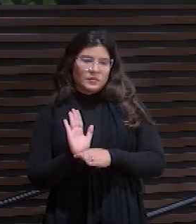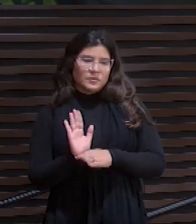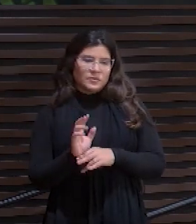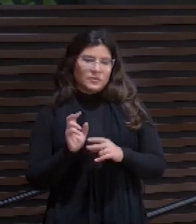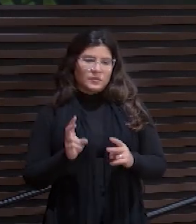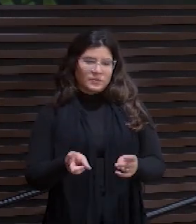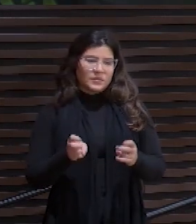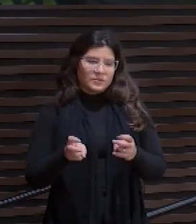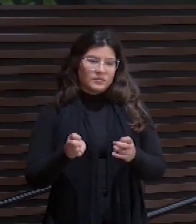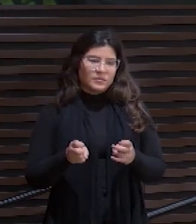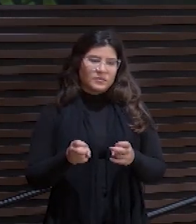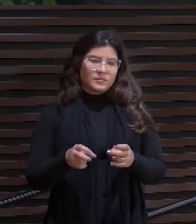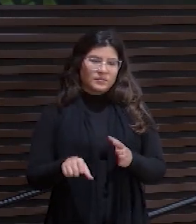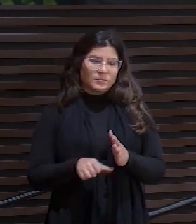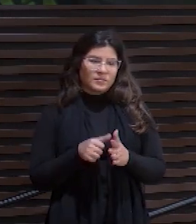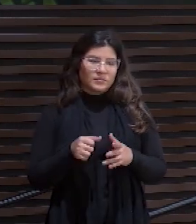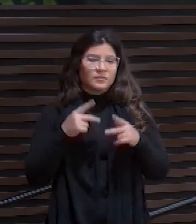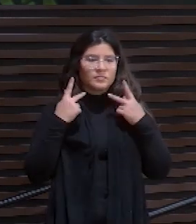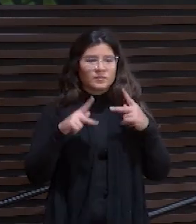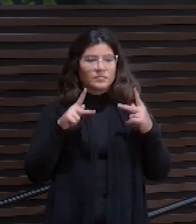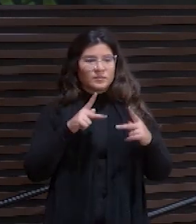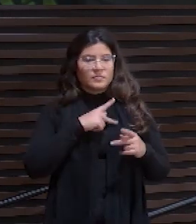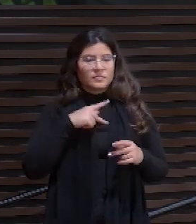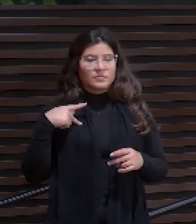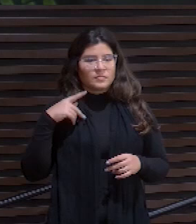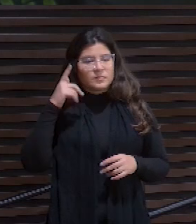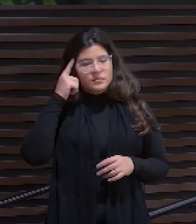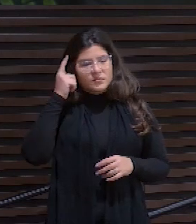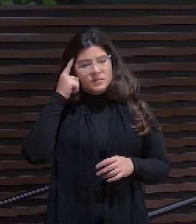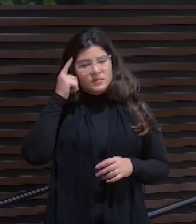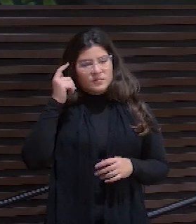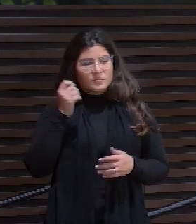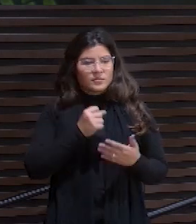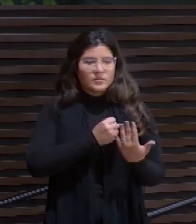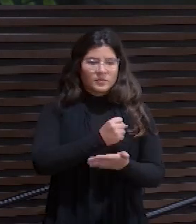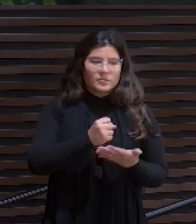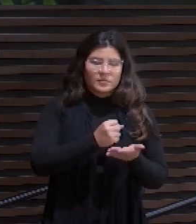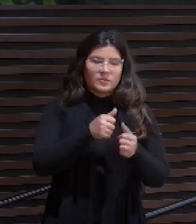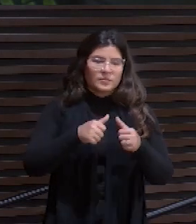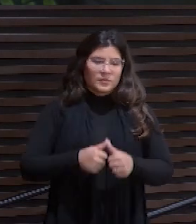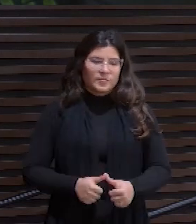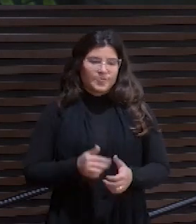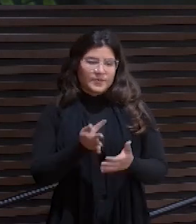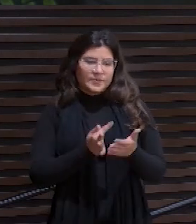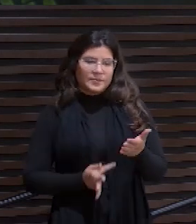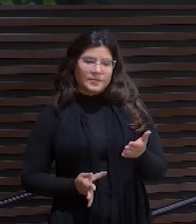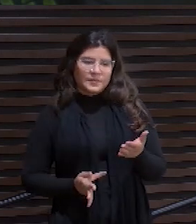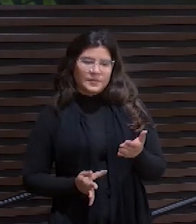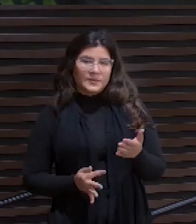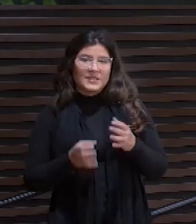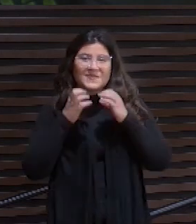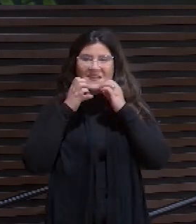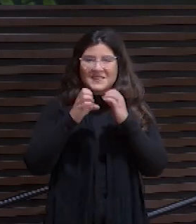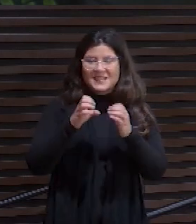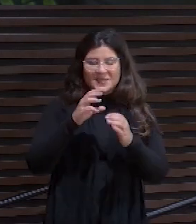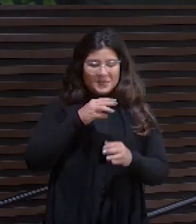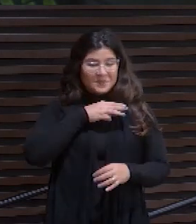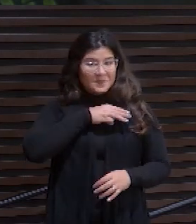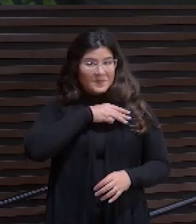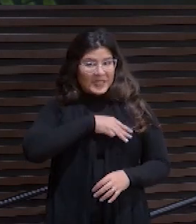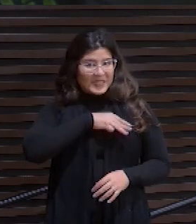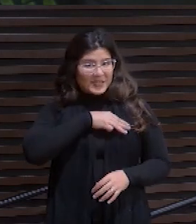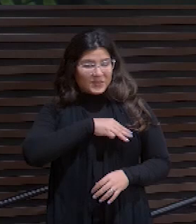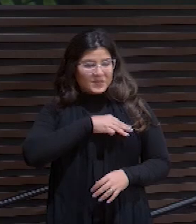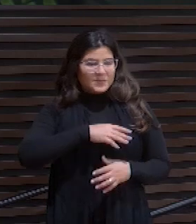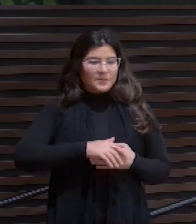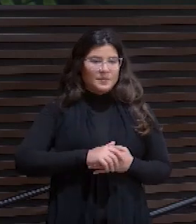comunidade, 50 anos atrás, foi baseado nessa narrativa que se encontra nos evangelhos, também está no Evangelho de Mateus. Eu